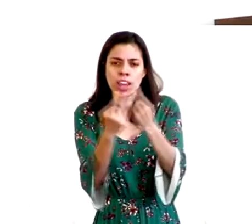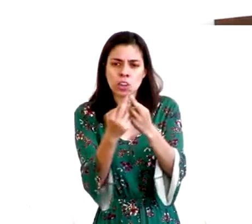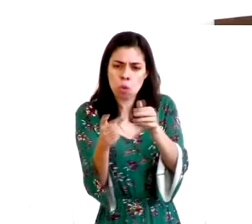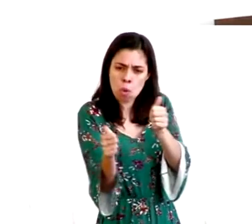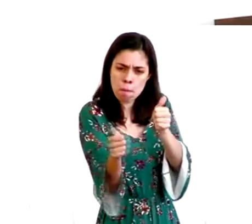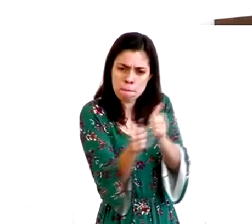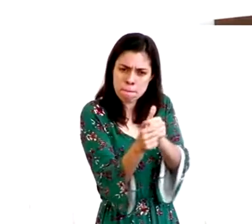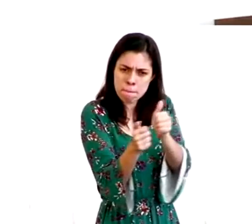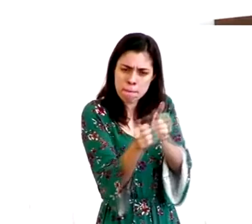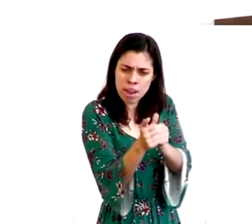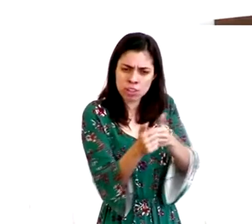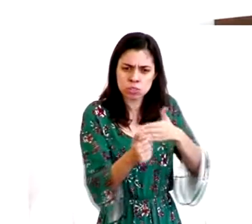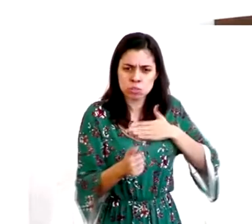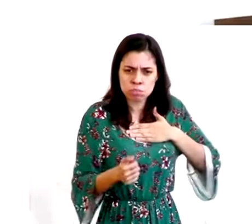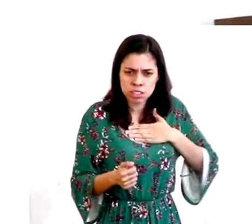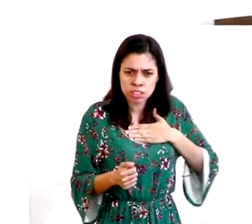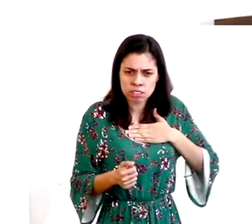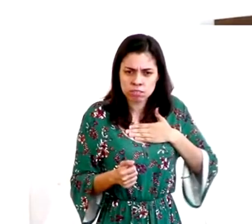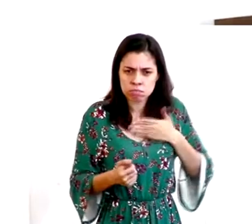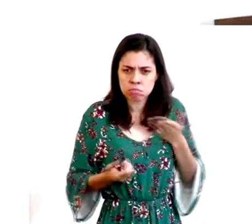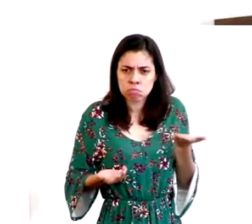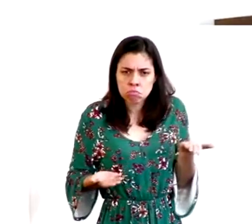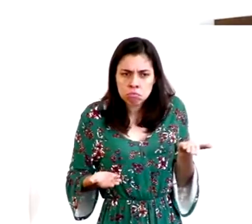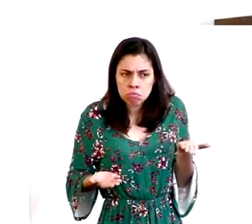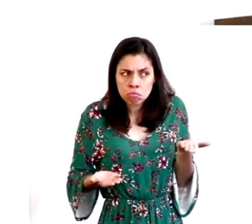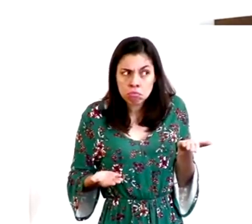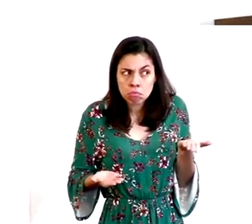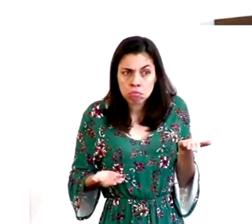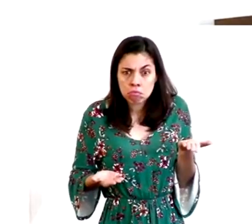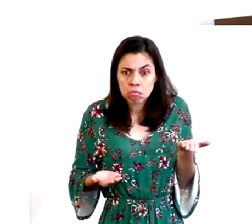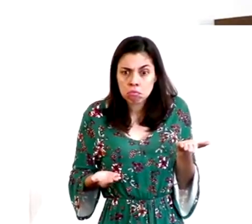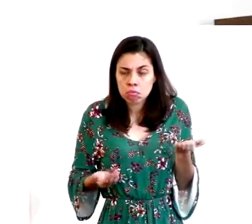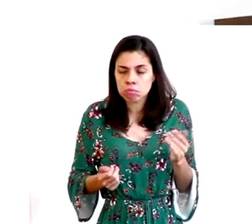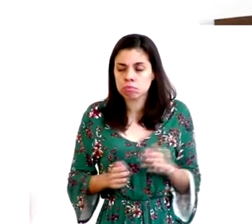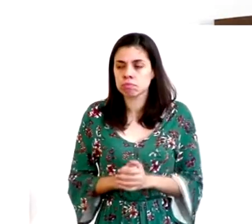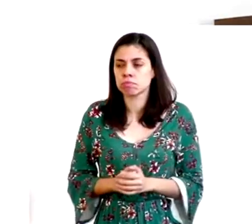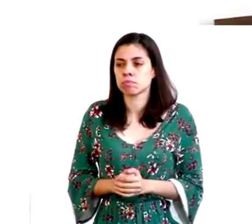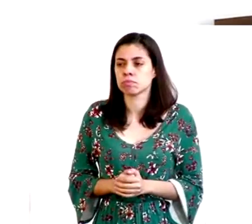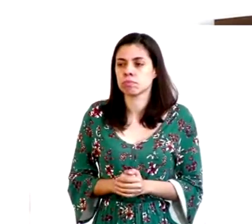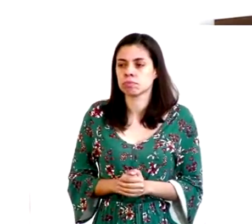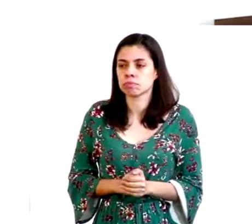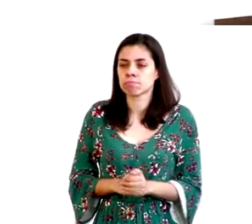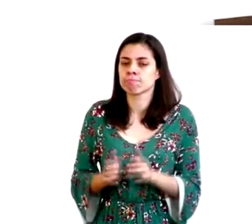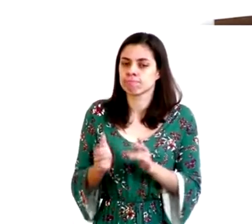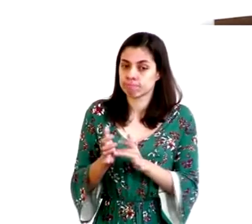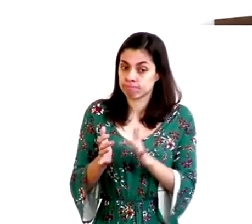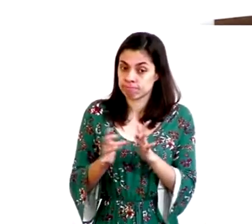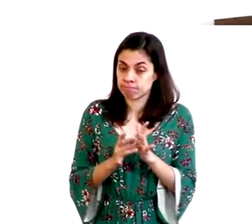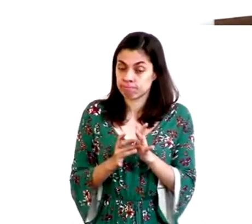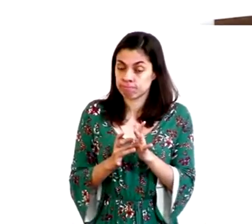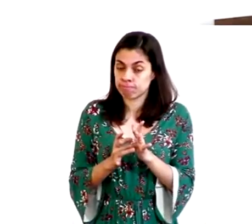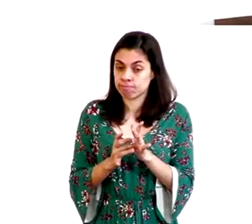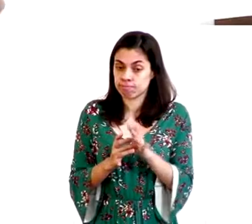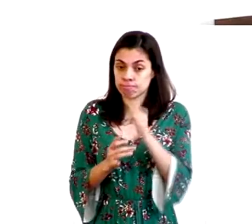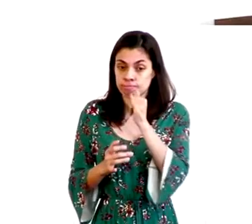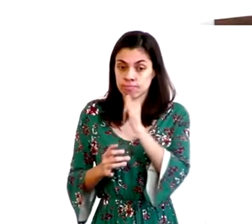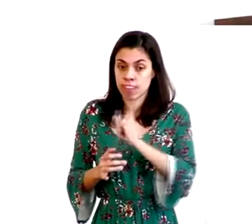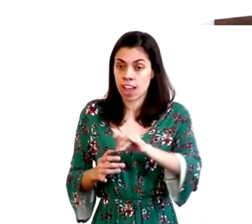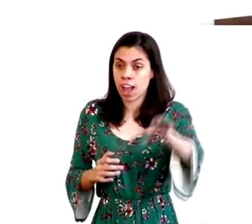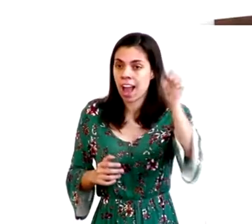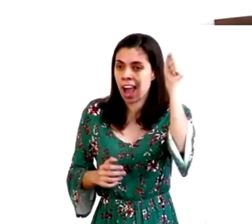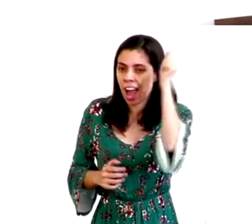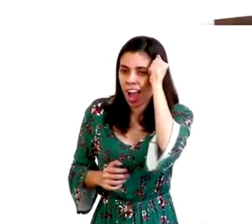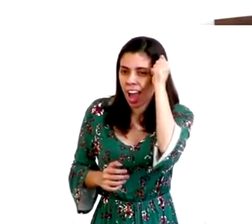dos profetas, e esta é a mensagem de Jesus. Arrependam-se, pecadores, porque próximo está